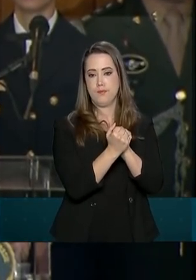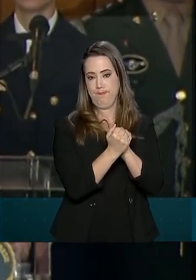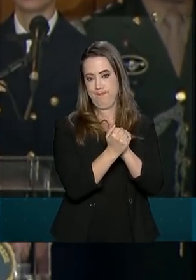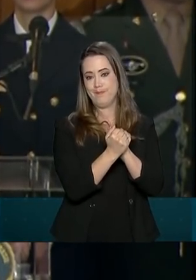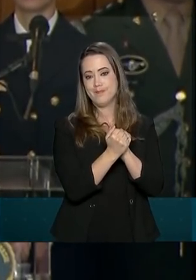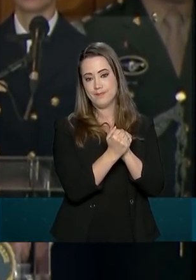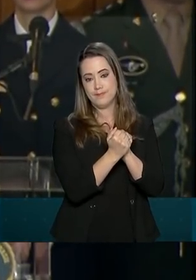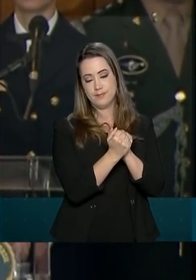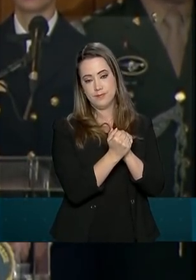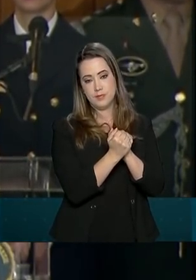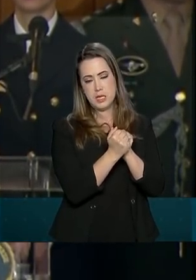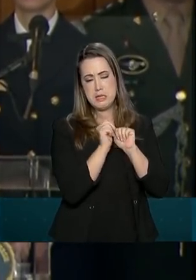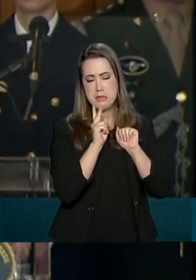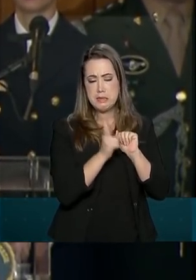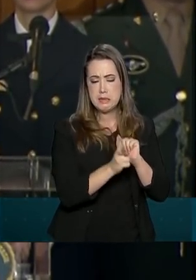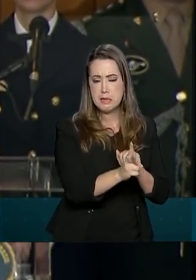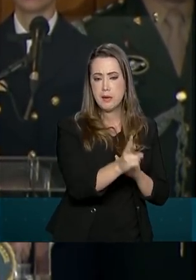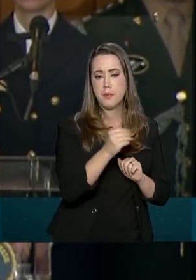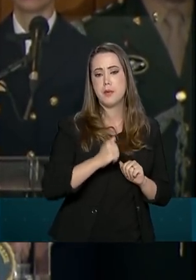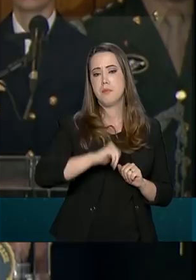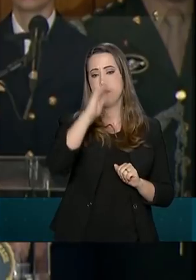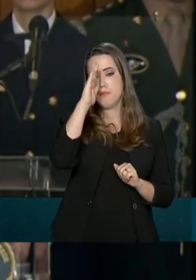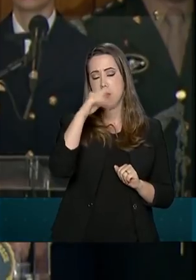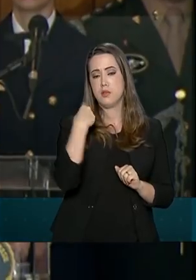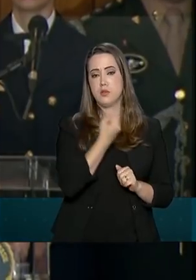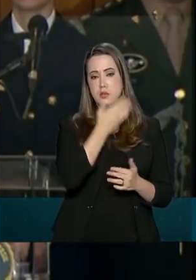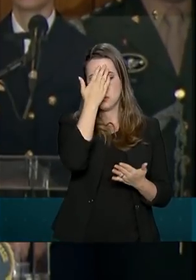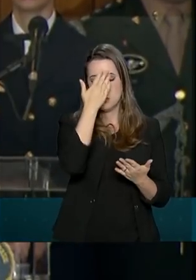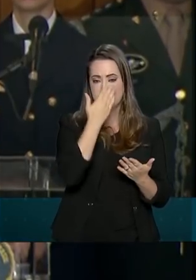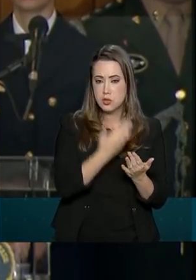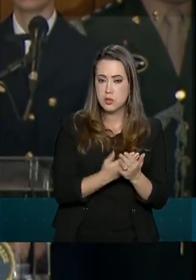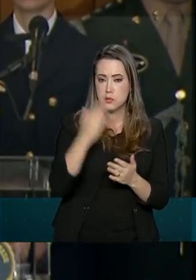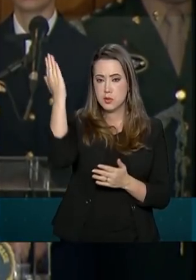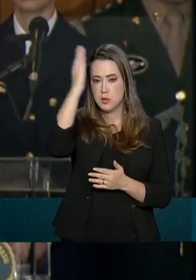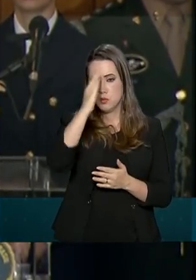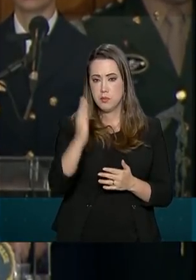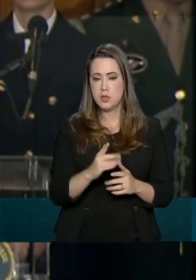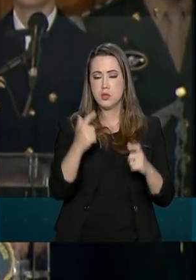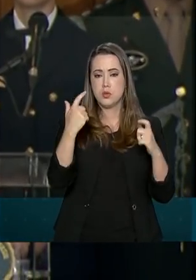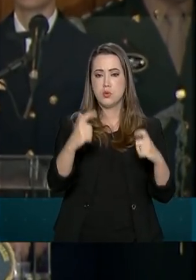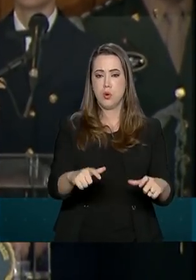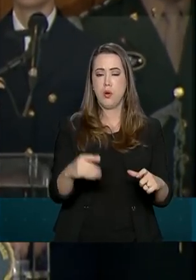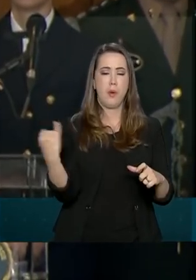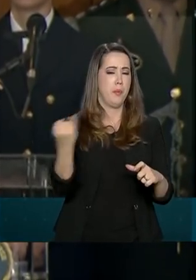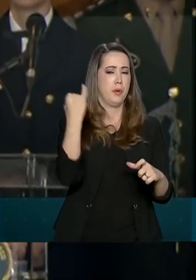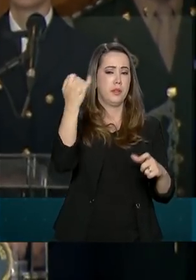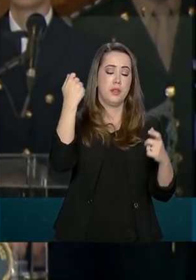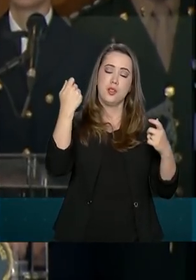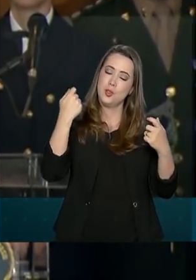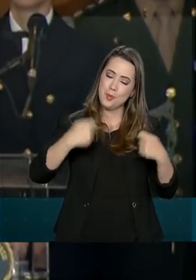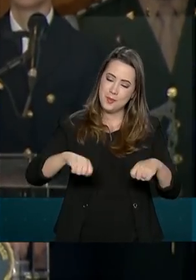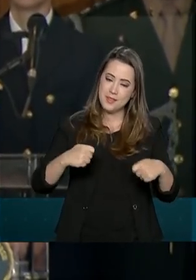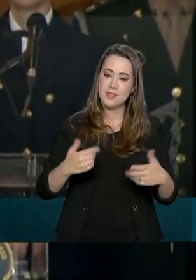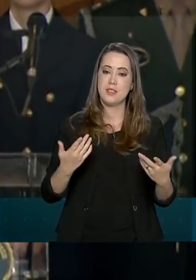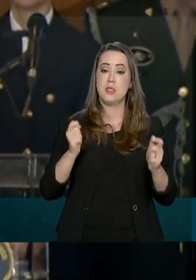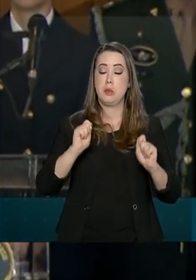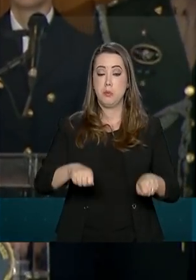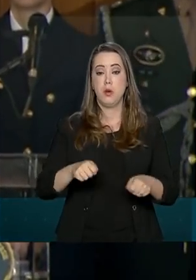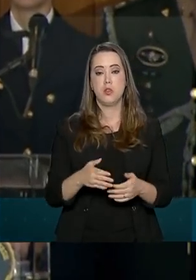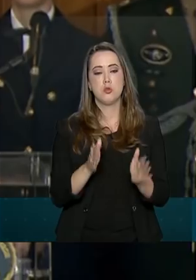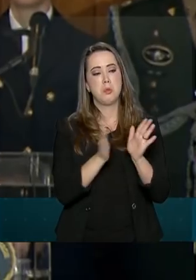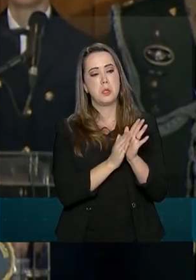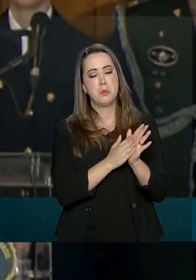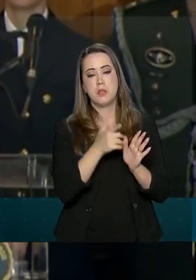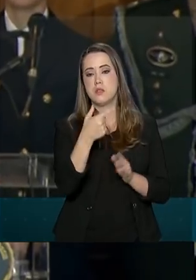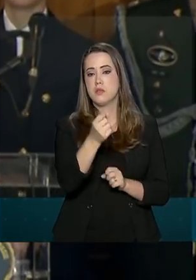cada vez mais, temos a certeza que colocaremos o Brasil no local de destaque que ele merece. Meus parabéns pelos 20 anos do Ministério